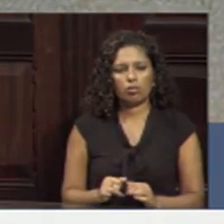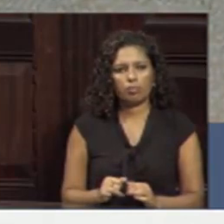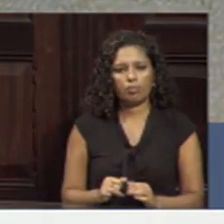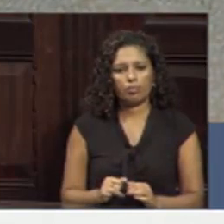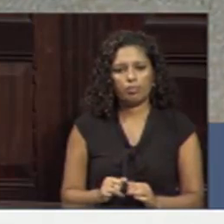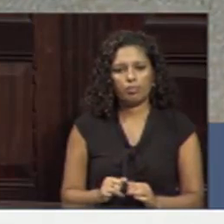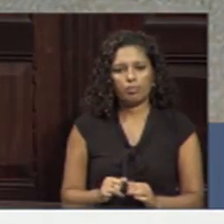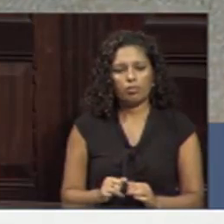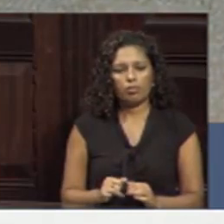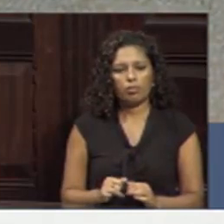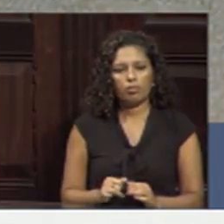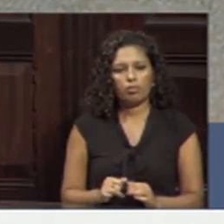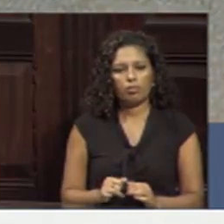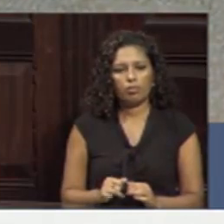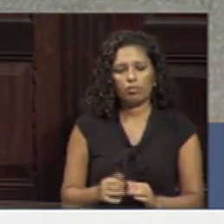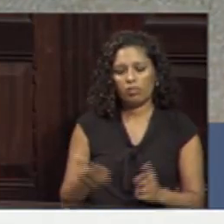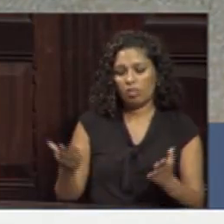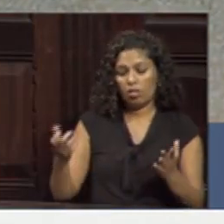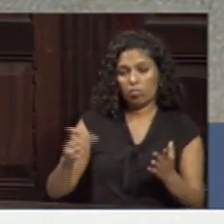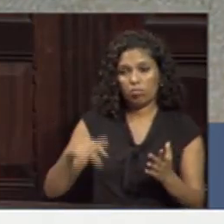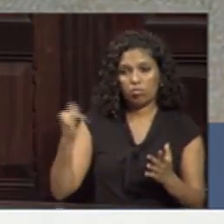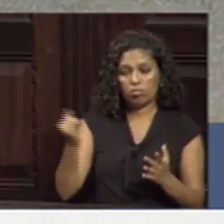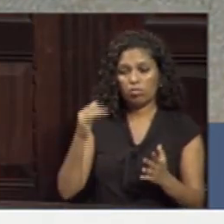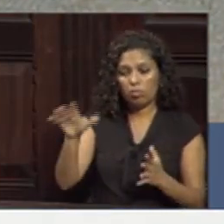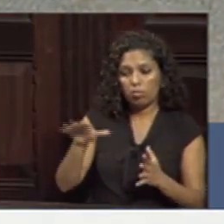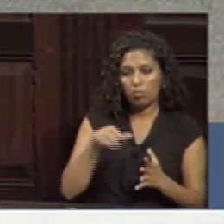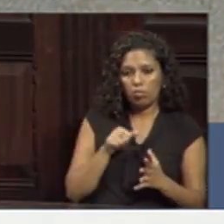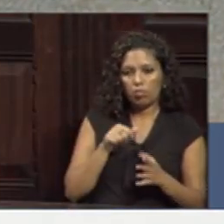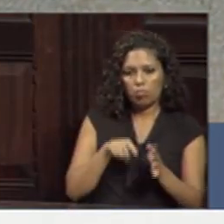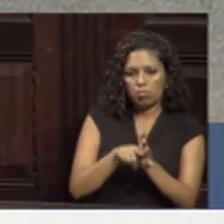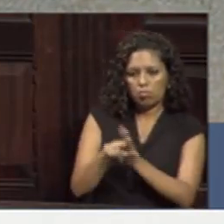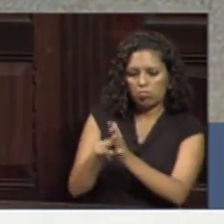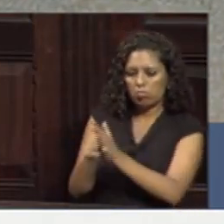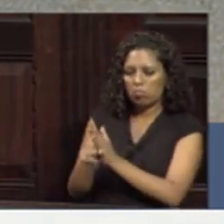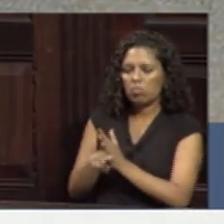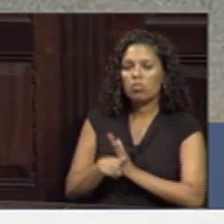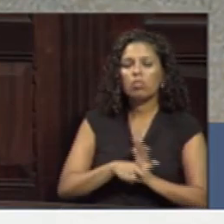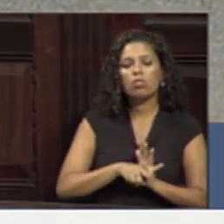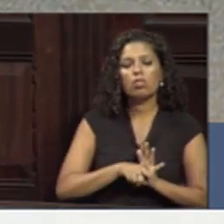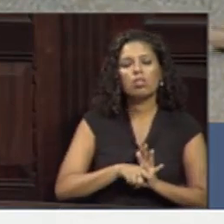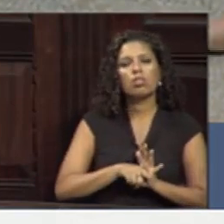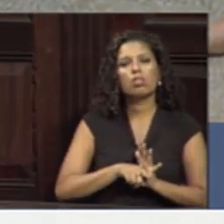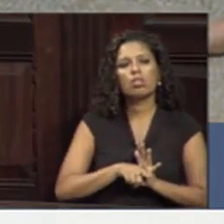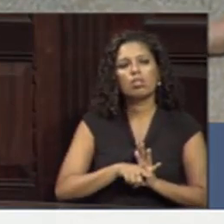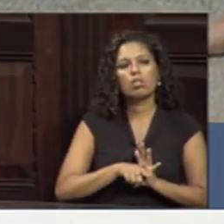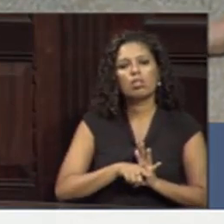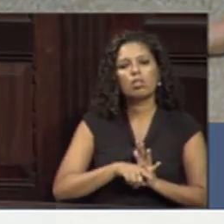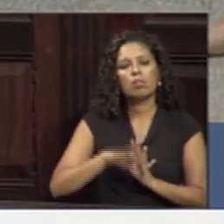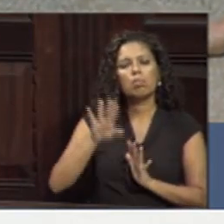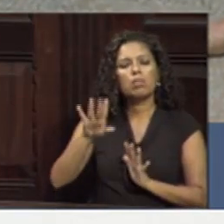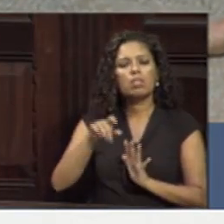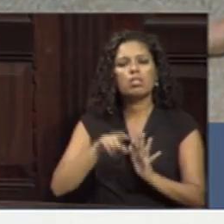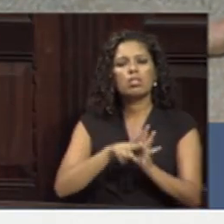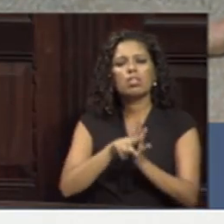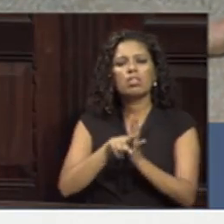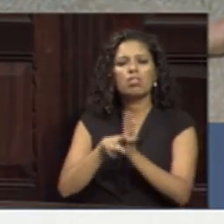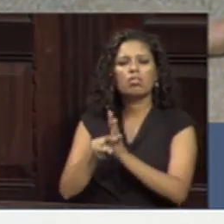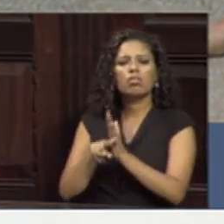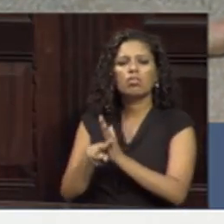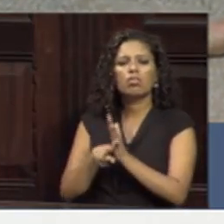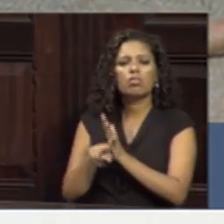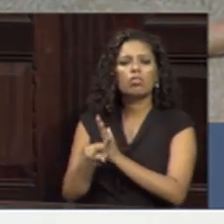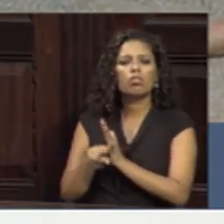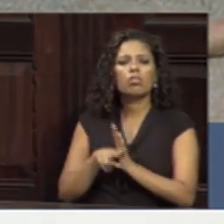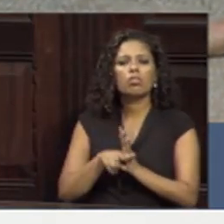investigação que aqui existe. Então, é uma investigação que tem que ir